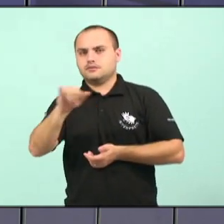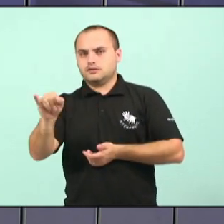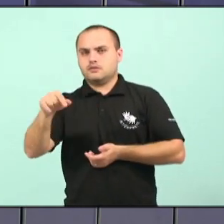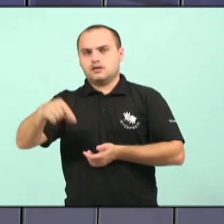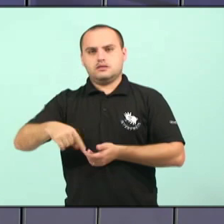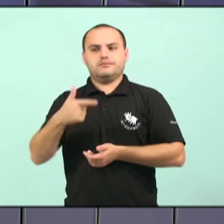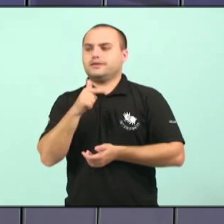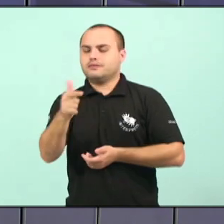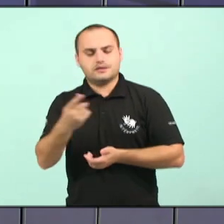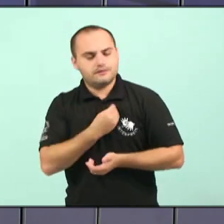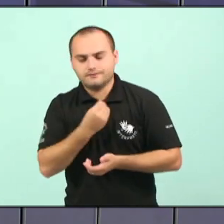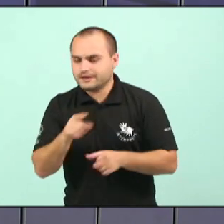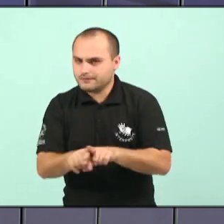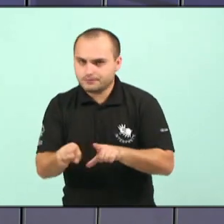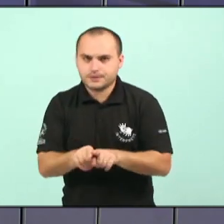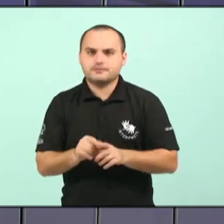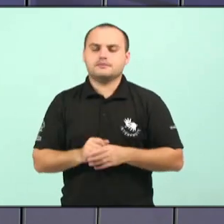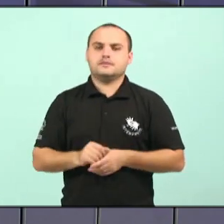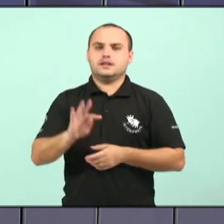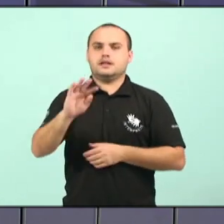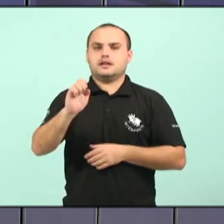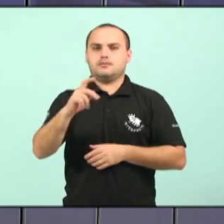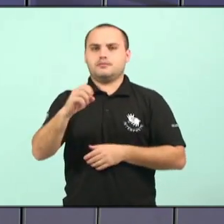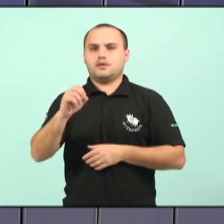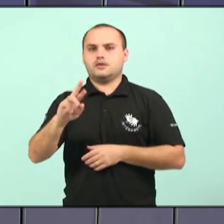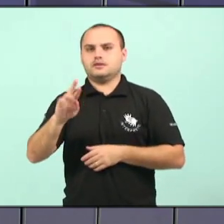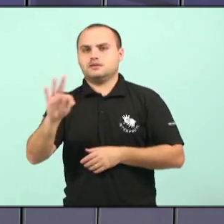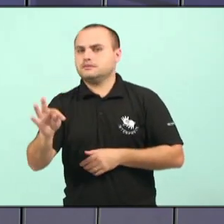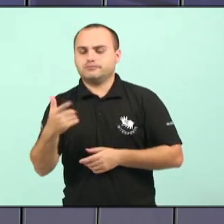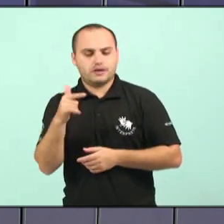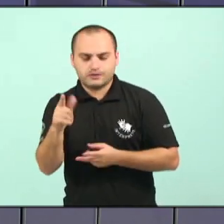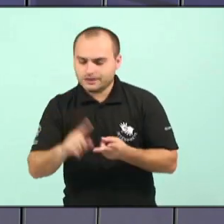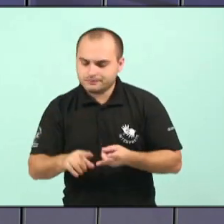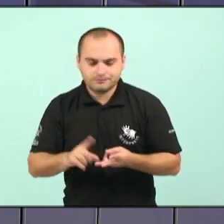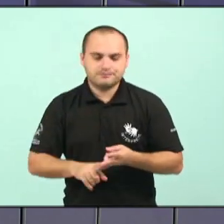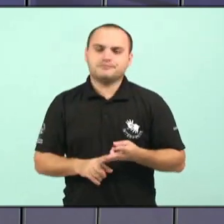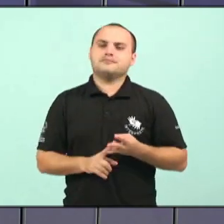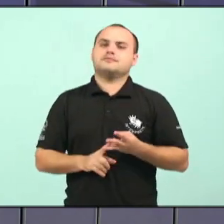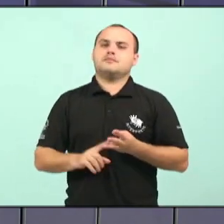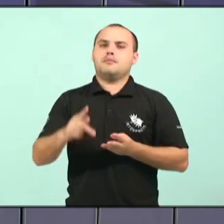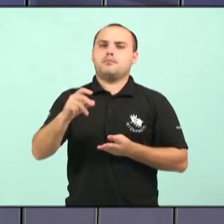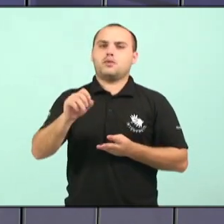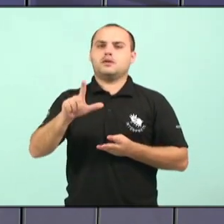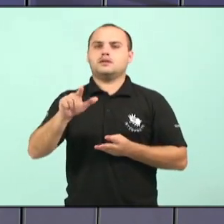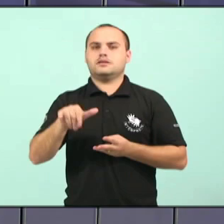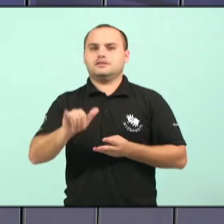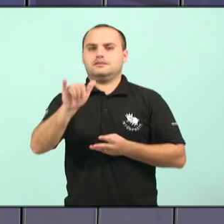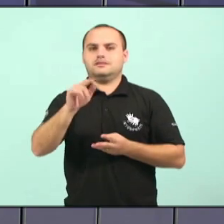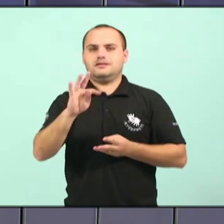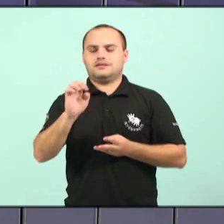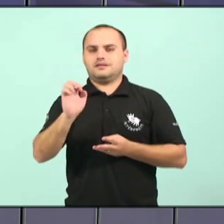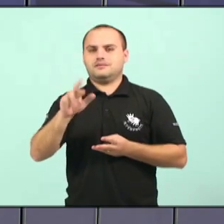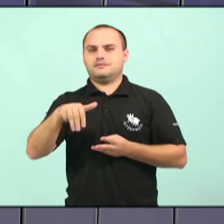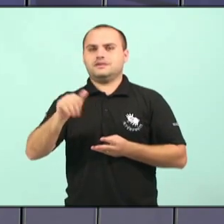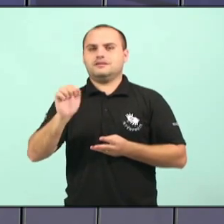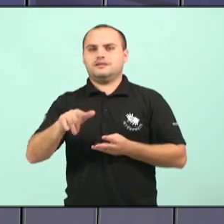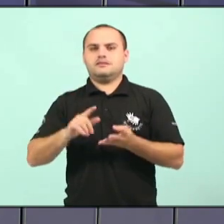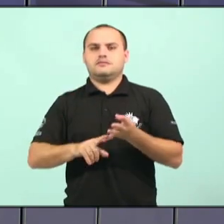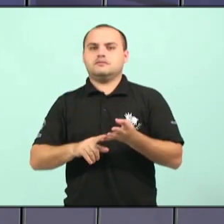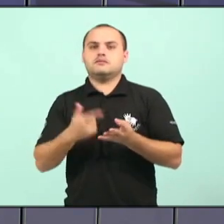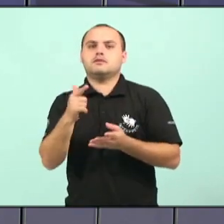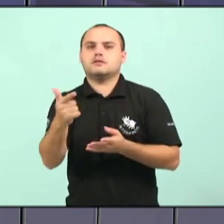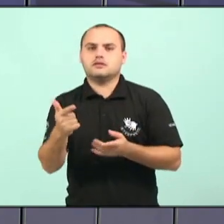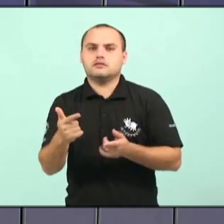Itajaí, não estaria ali. O terminal da T-Port não estaria ali. O terminal da Politerminais não estaria ali. Todos estão porque existe uma